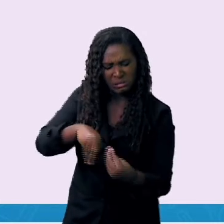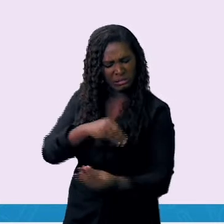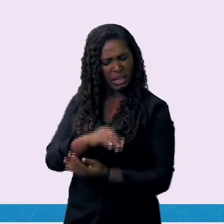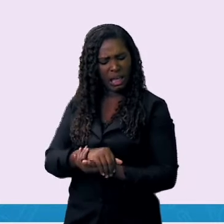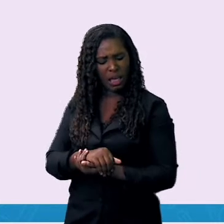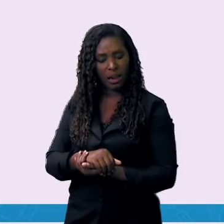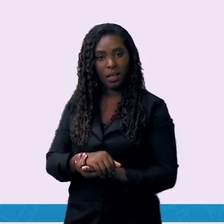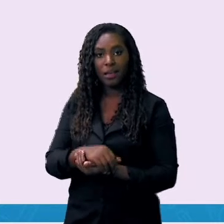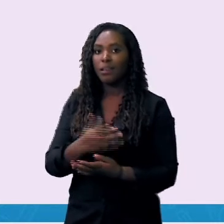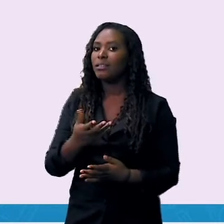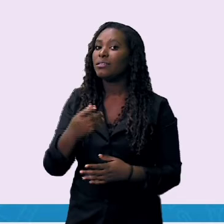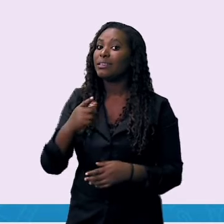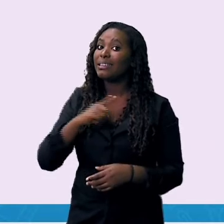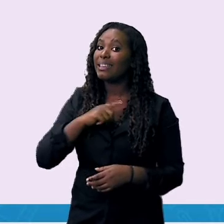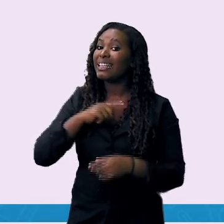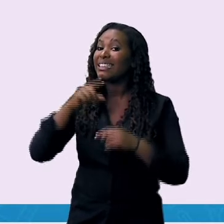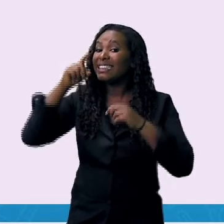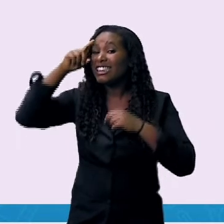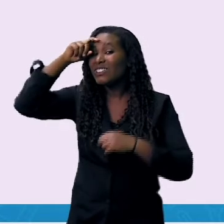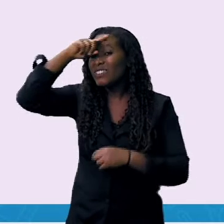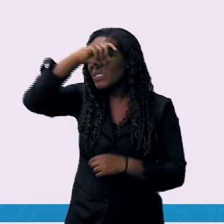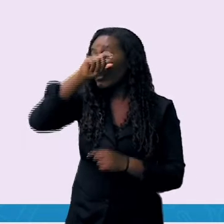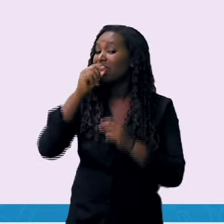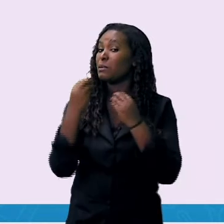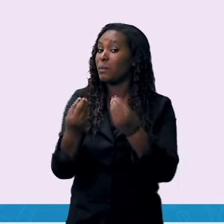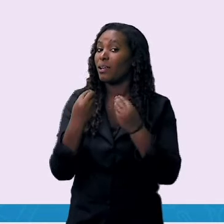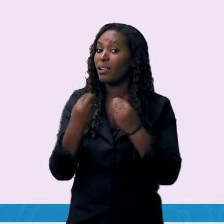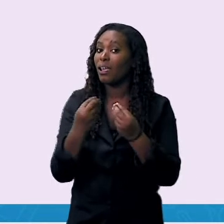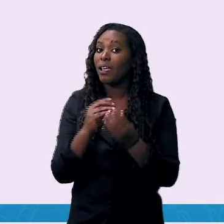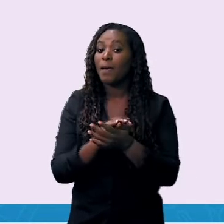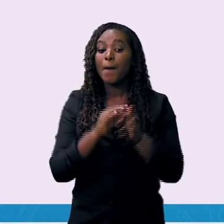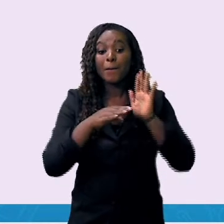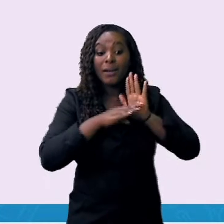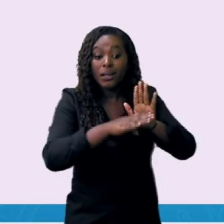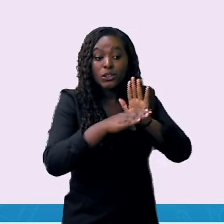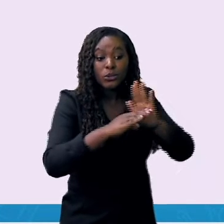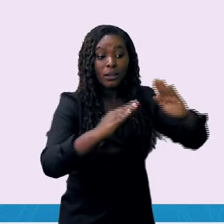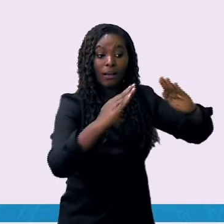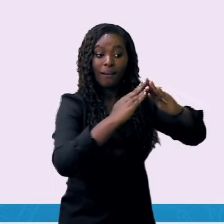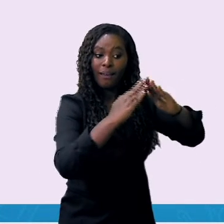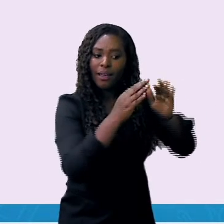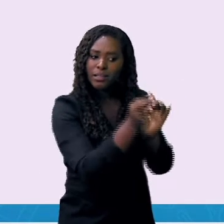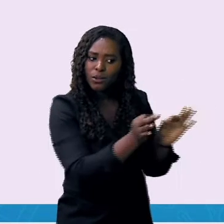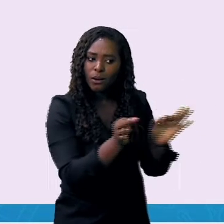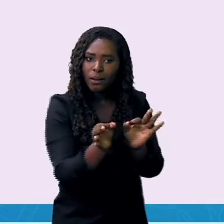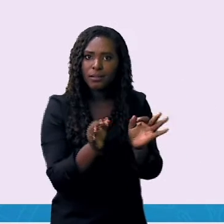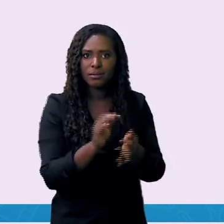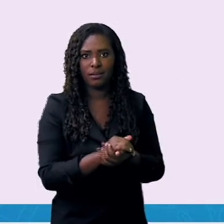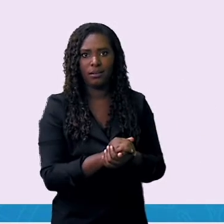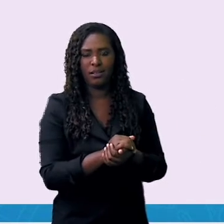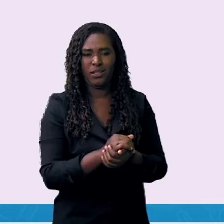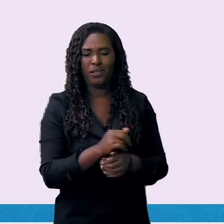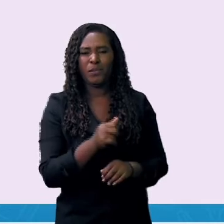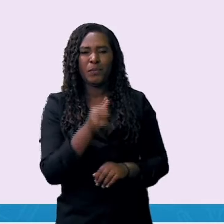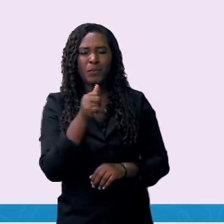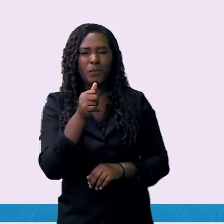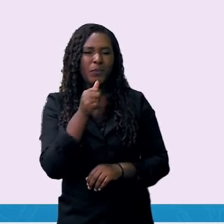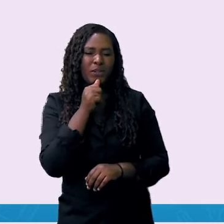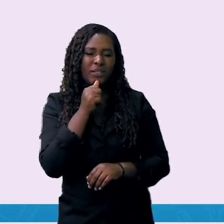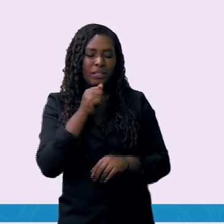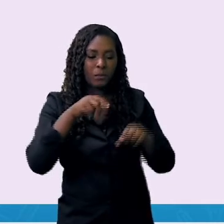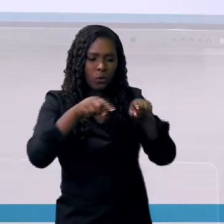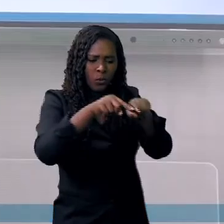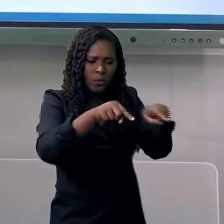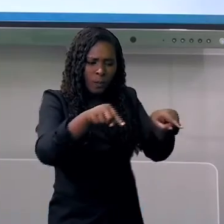saber, por exemplo, que ninguém irá arrumar seu quarto, juntar seus brinquedos, né? E que ela que terá